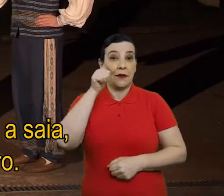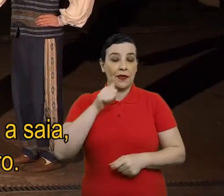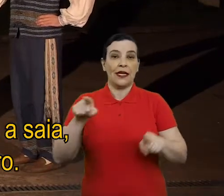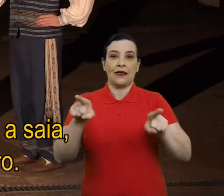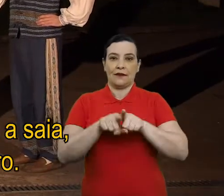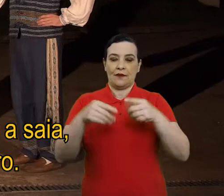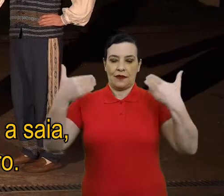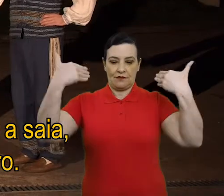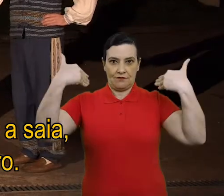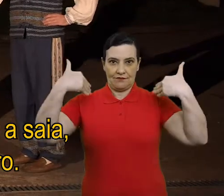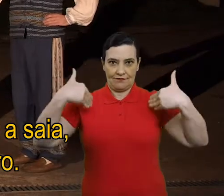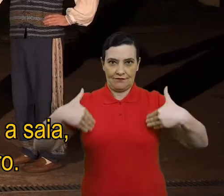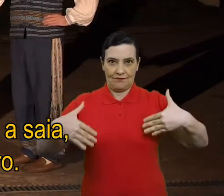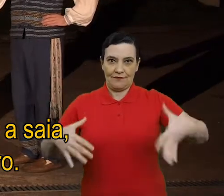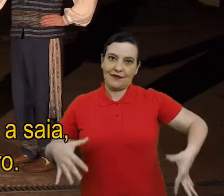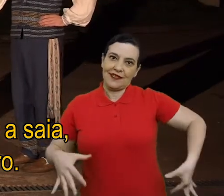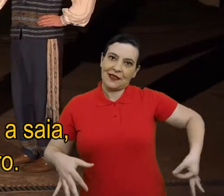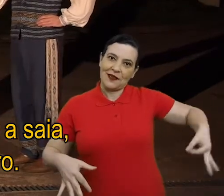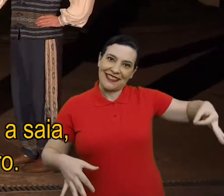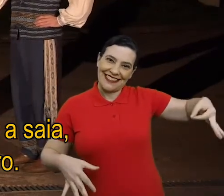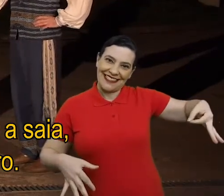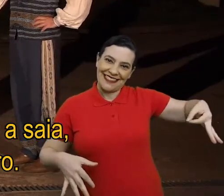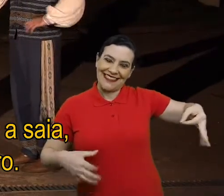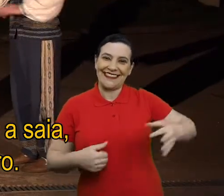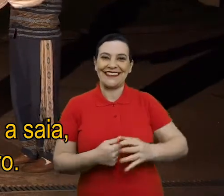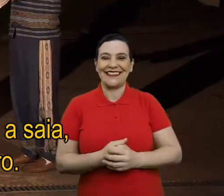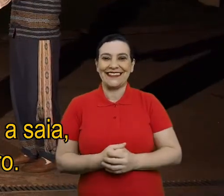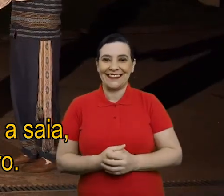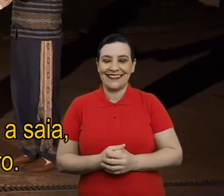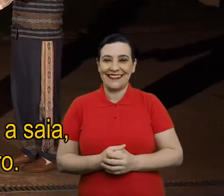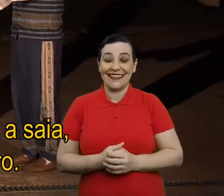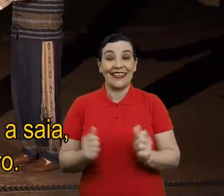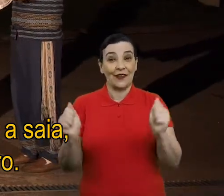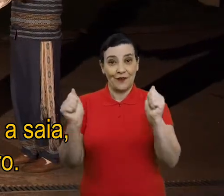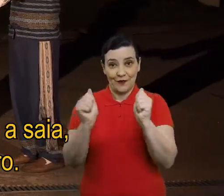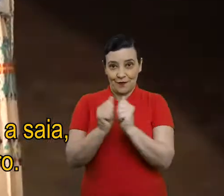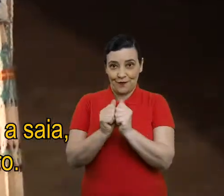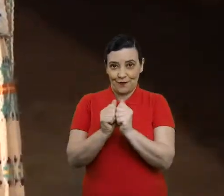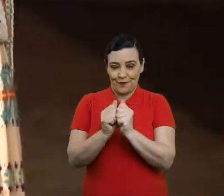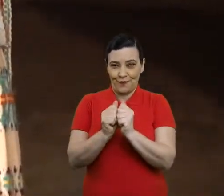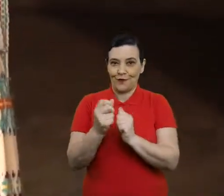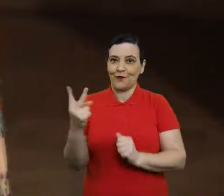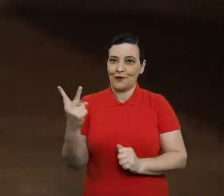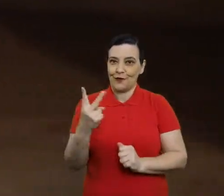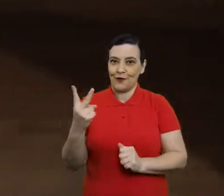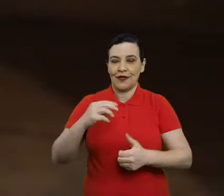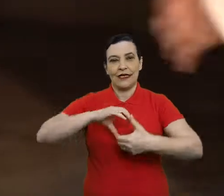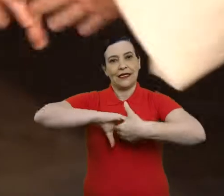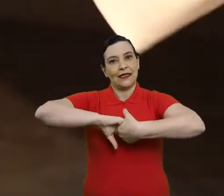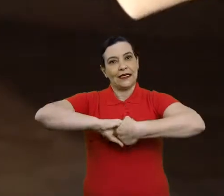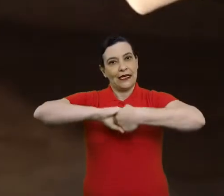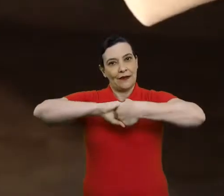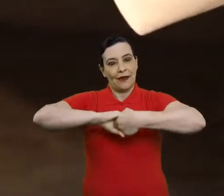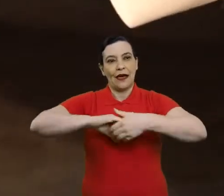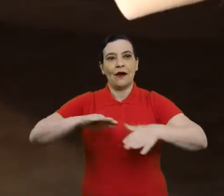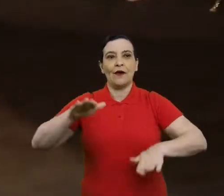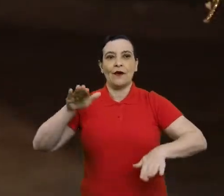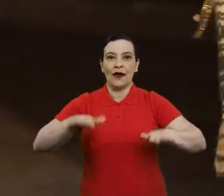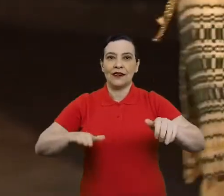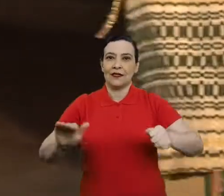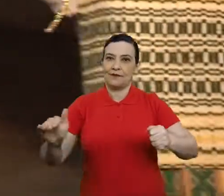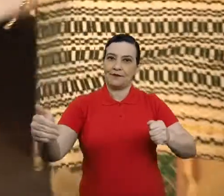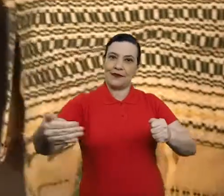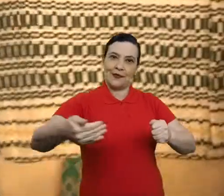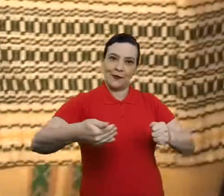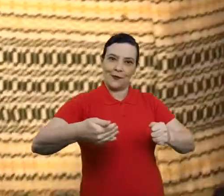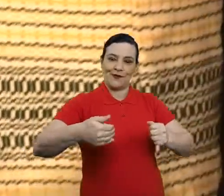menina também com postura e segurando a saia, exceto quando está junto com o parceiro. Então a gente dá a mão, às vezes pega na cintura